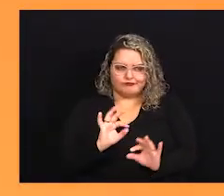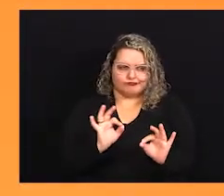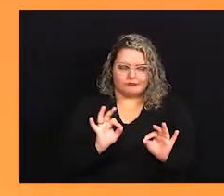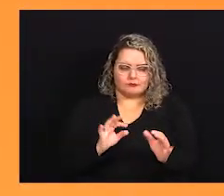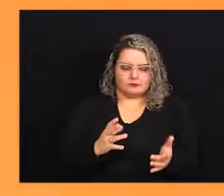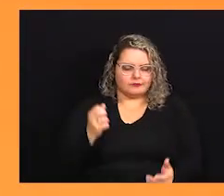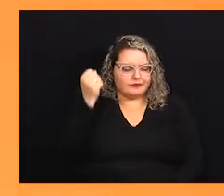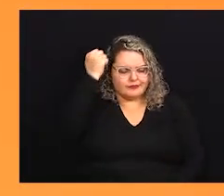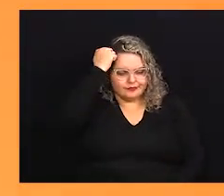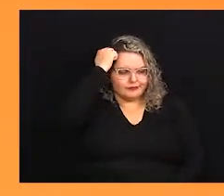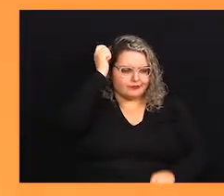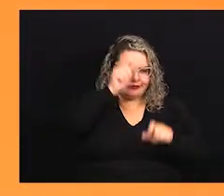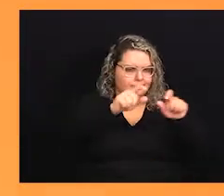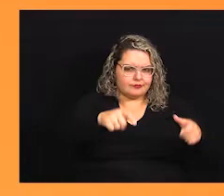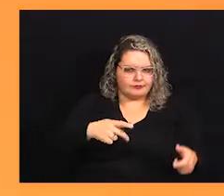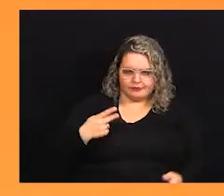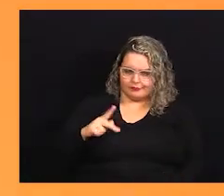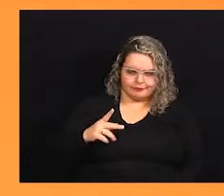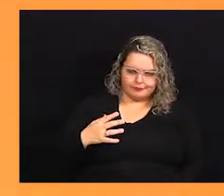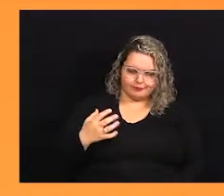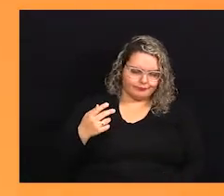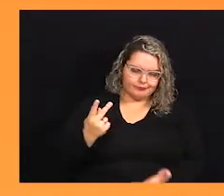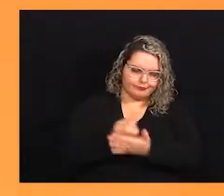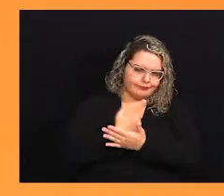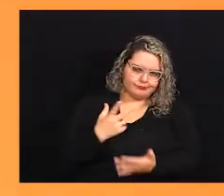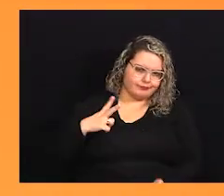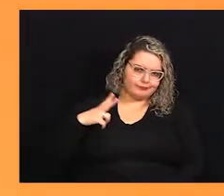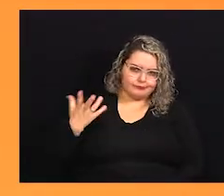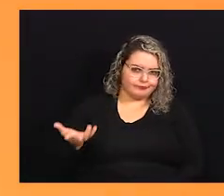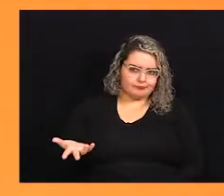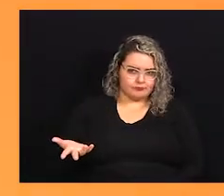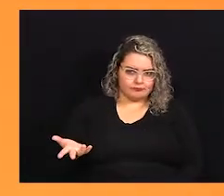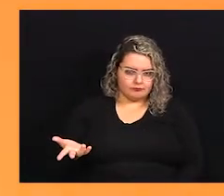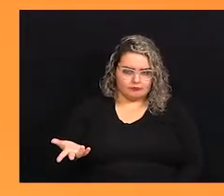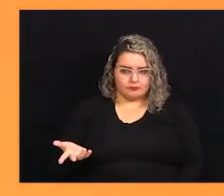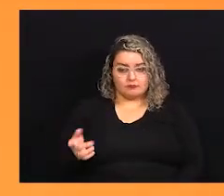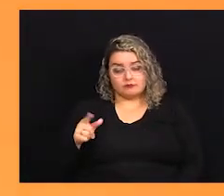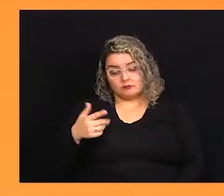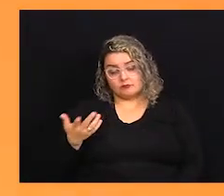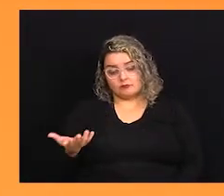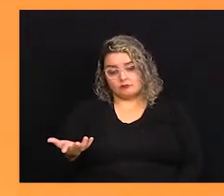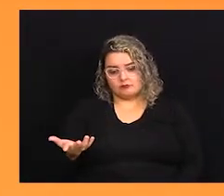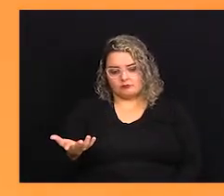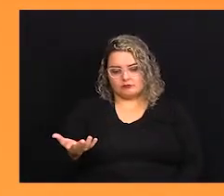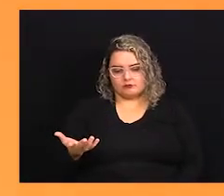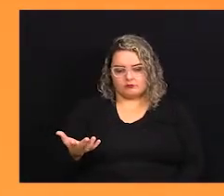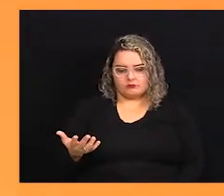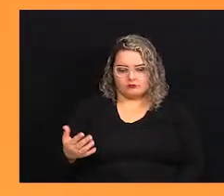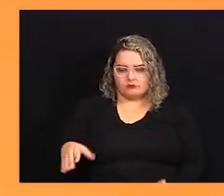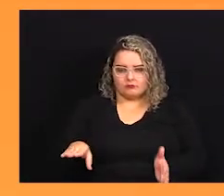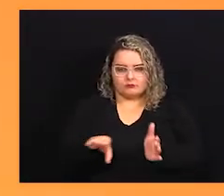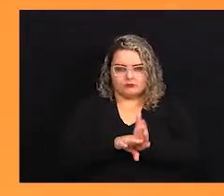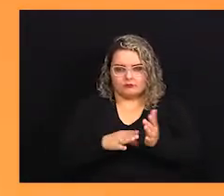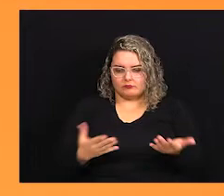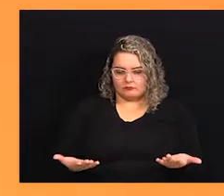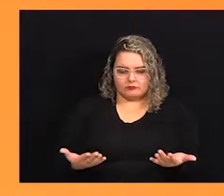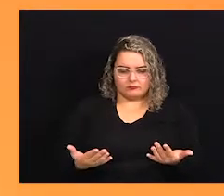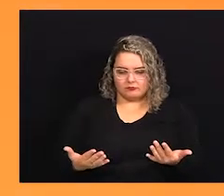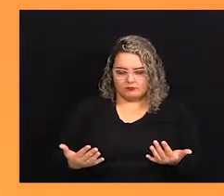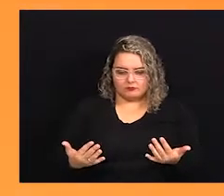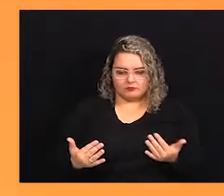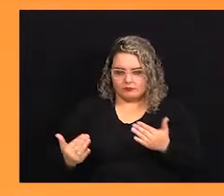nada. Não adianta você culpar os outros pelos seus erros, né? Isso ele chega numa vibe de querer entrar